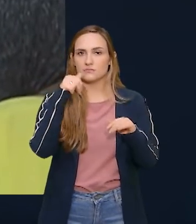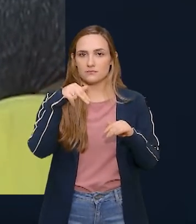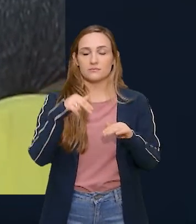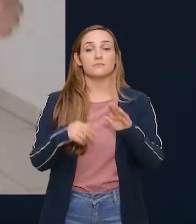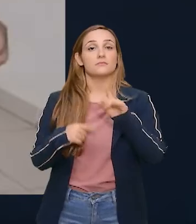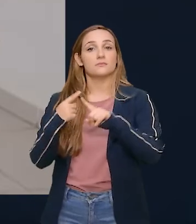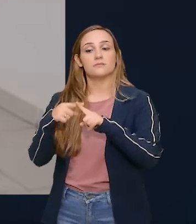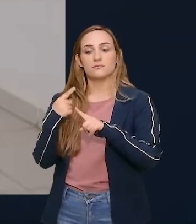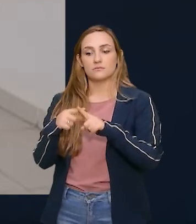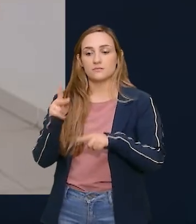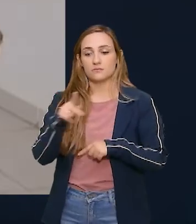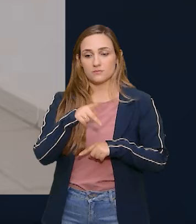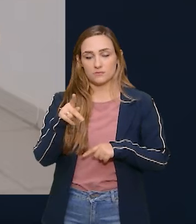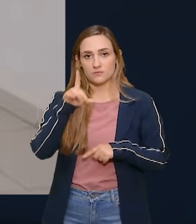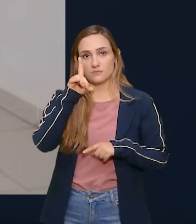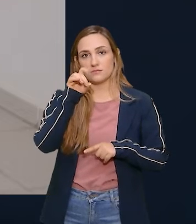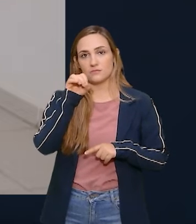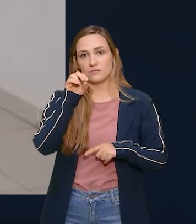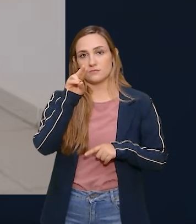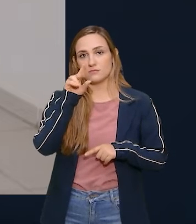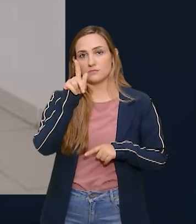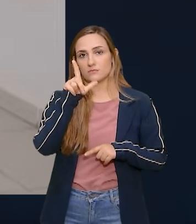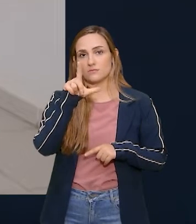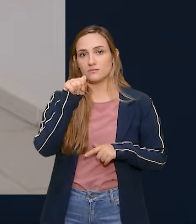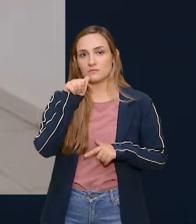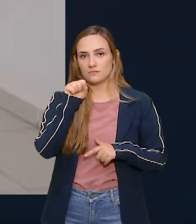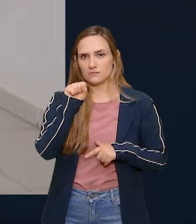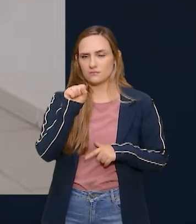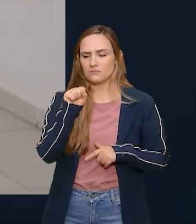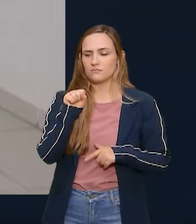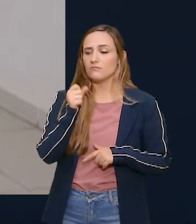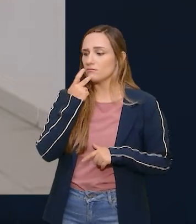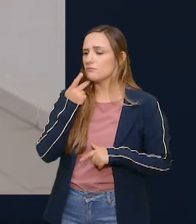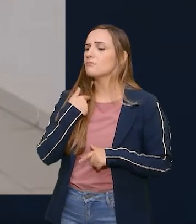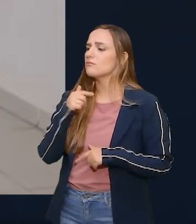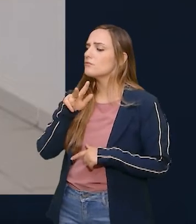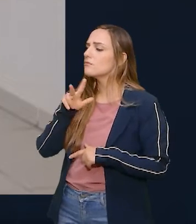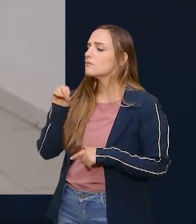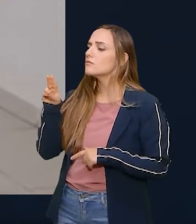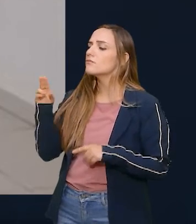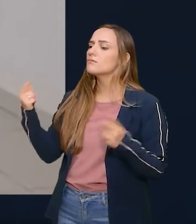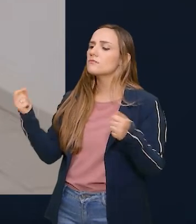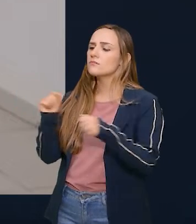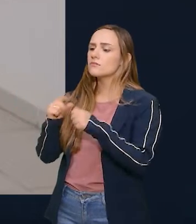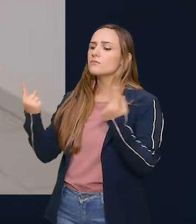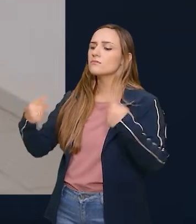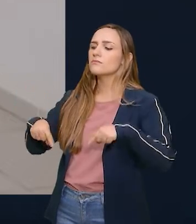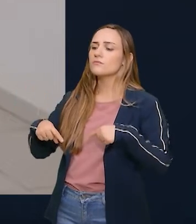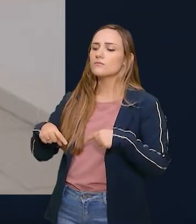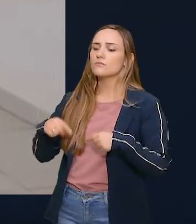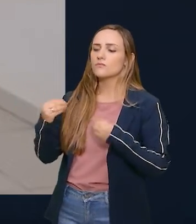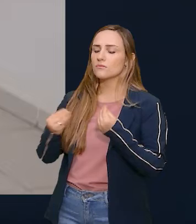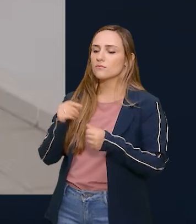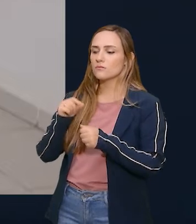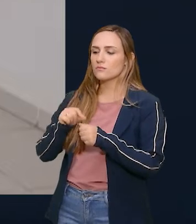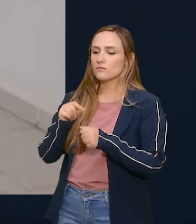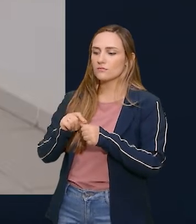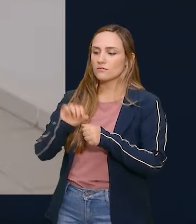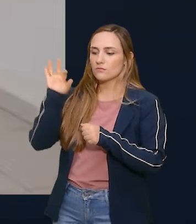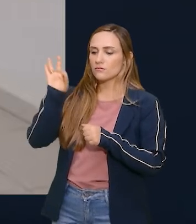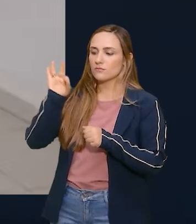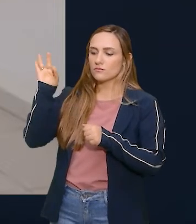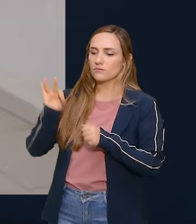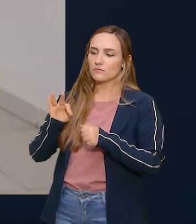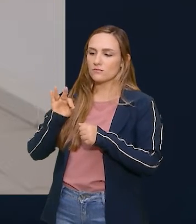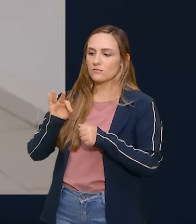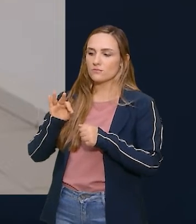orelha. Veio um professor aqui de matemática, o professor Douglas Léo, e fez um desafio com ele. Ensinou